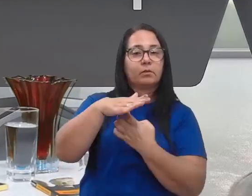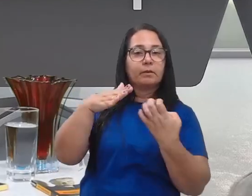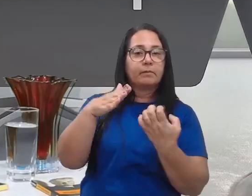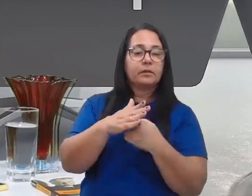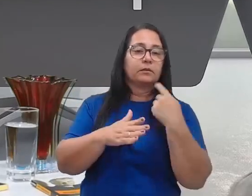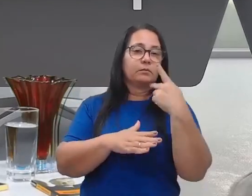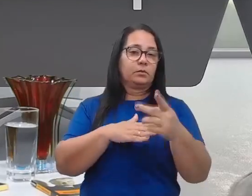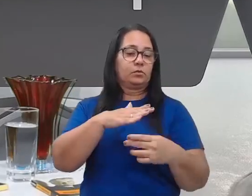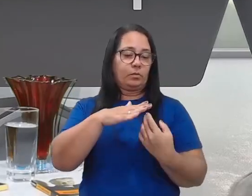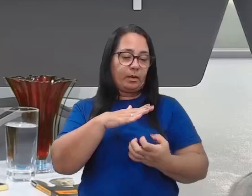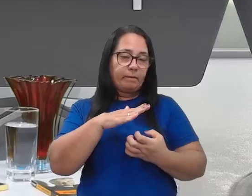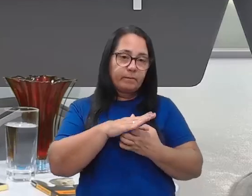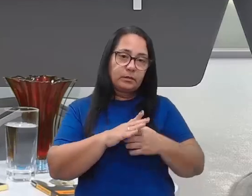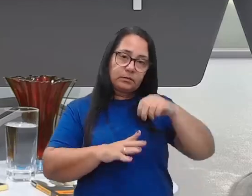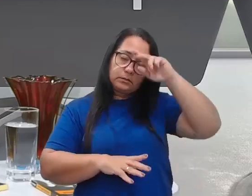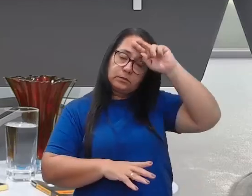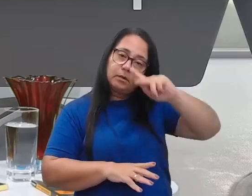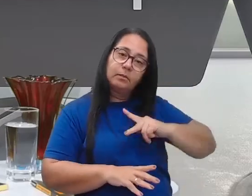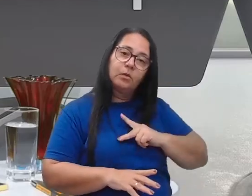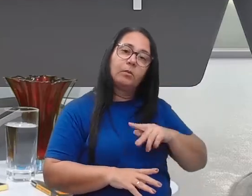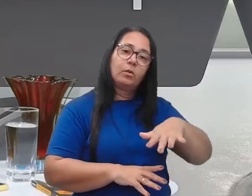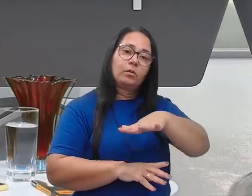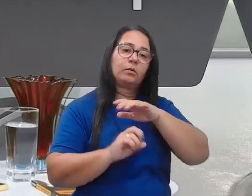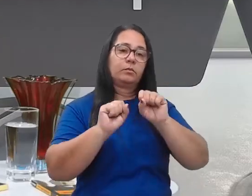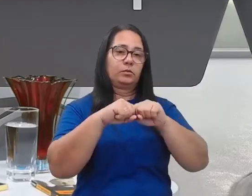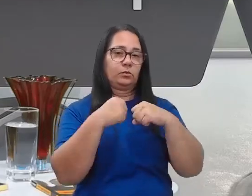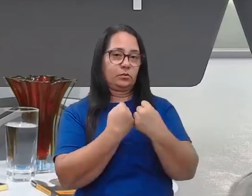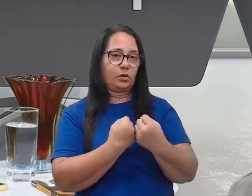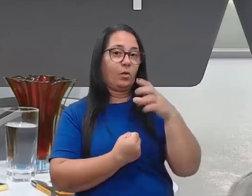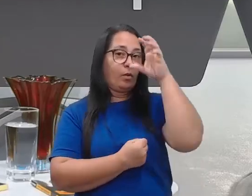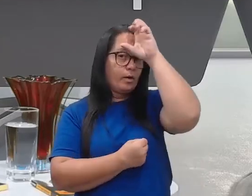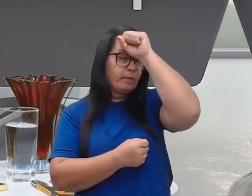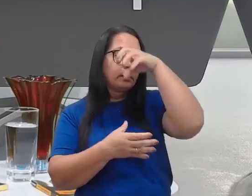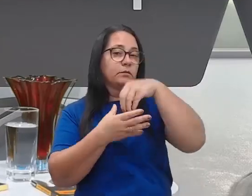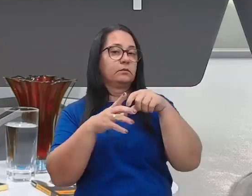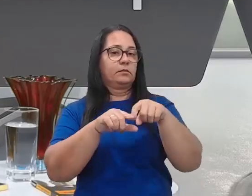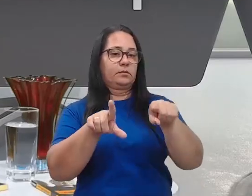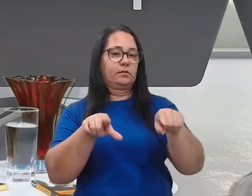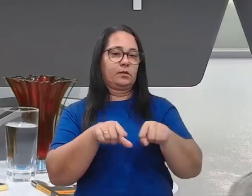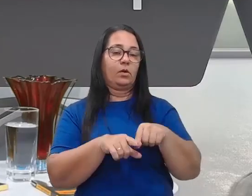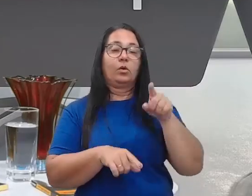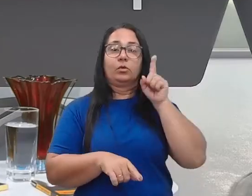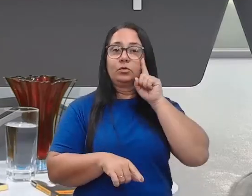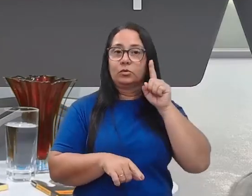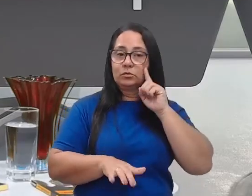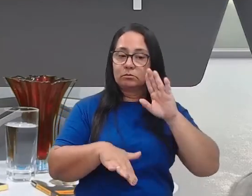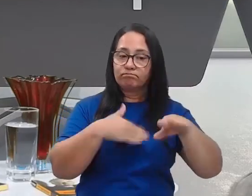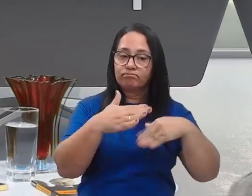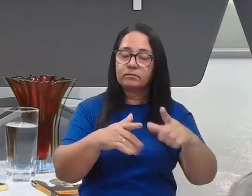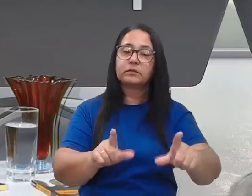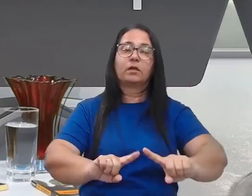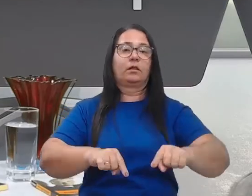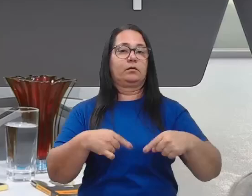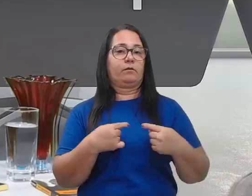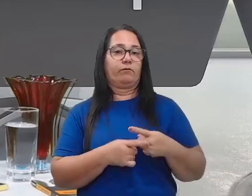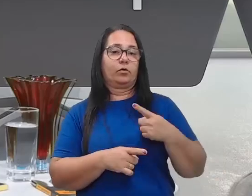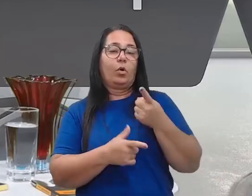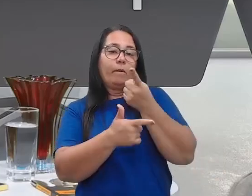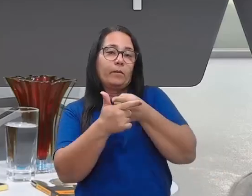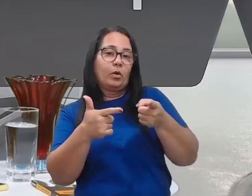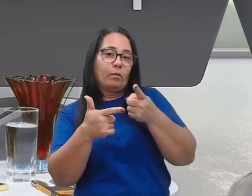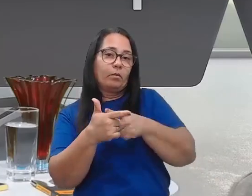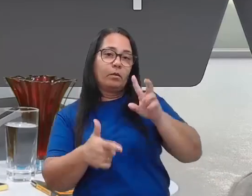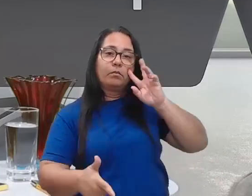no ambiente social, a gente traz na sala de aula. No dia a dia, você vai se deparar com desafios. com problemas, e às vezes meus alunos faziam, professora, mas é